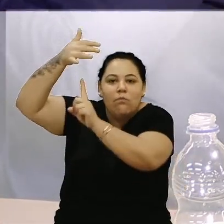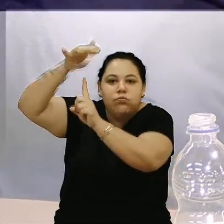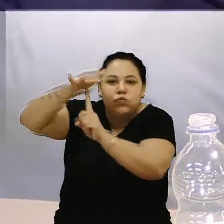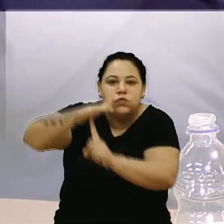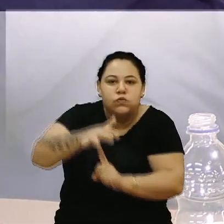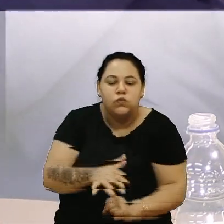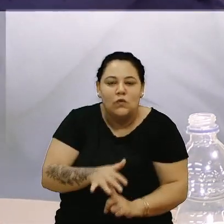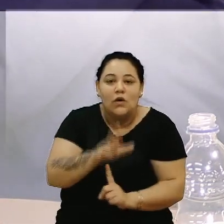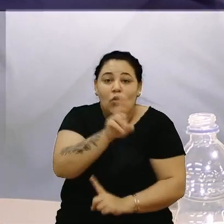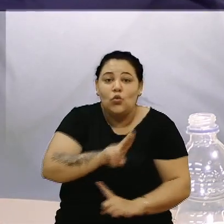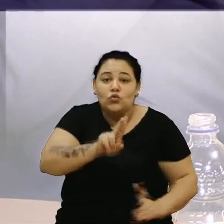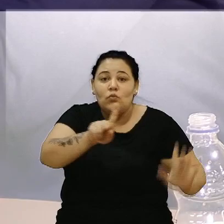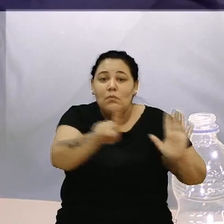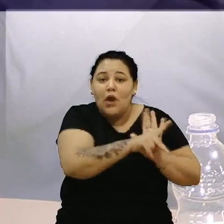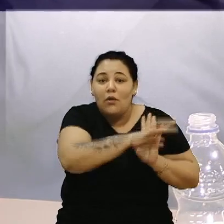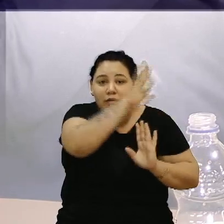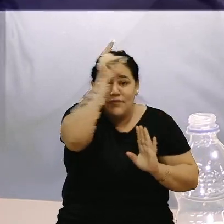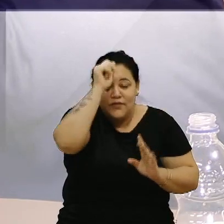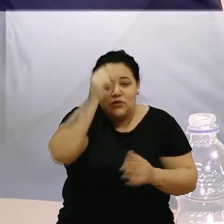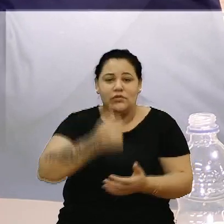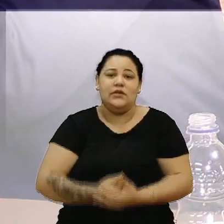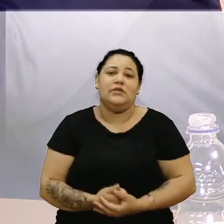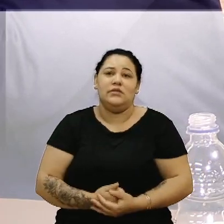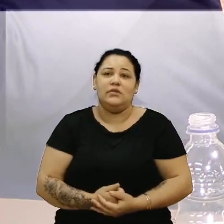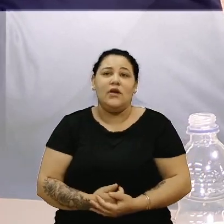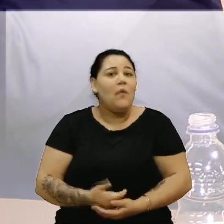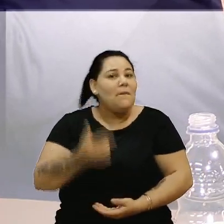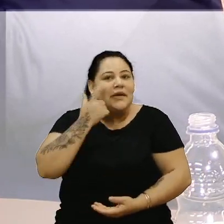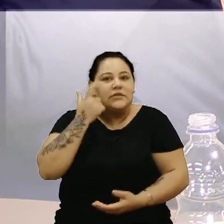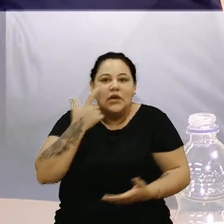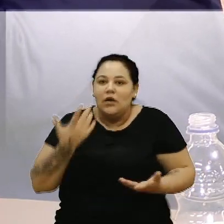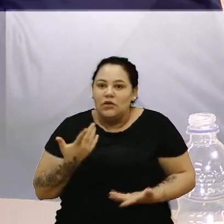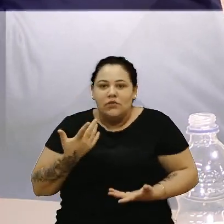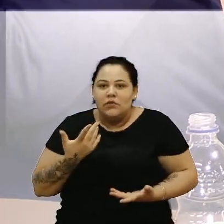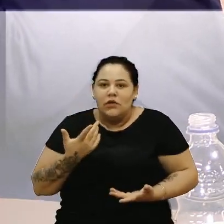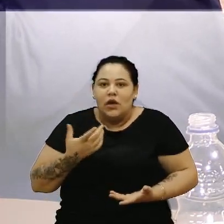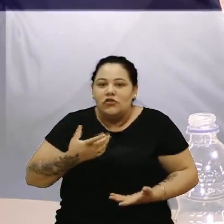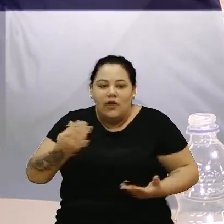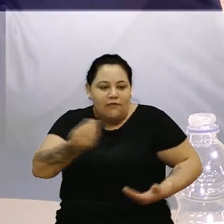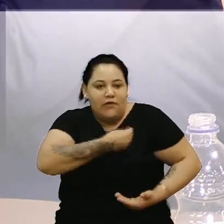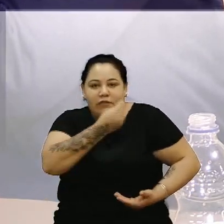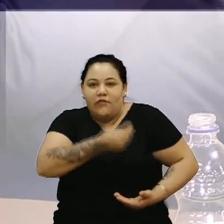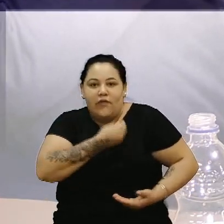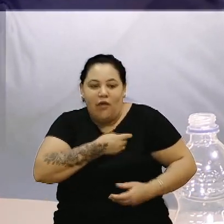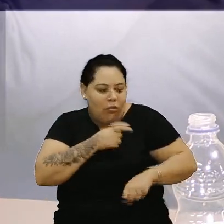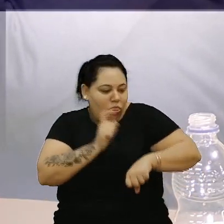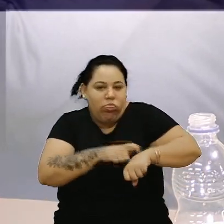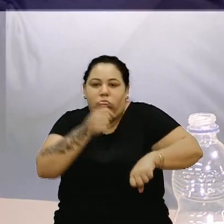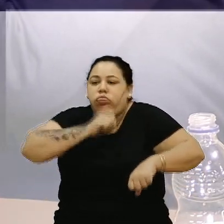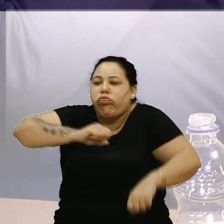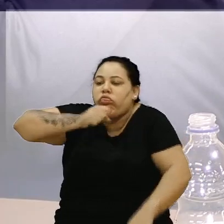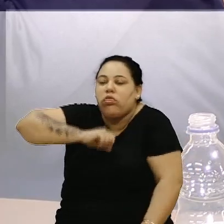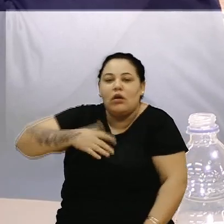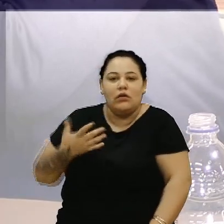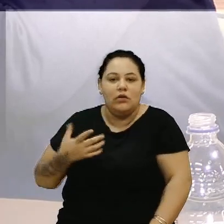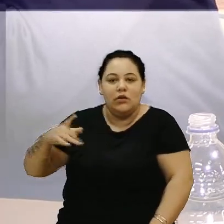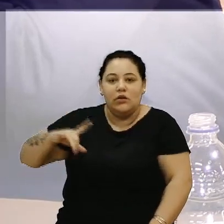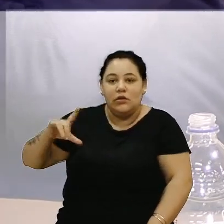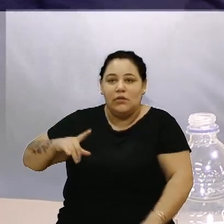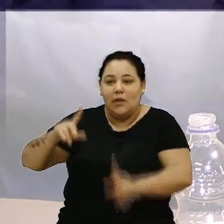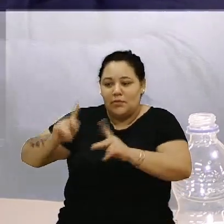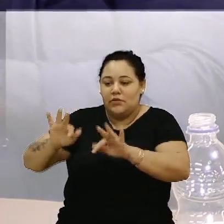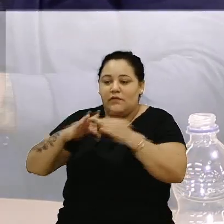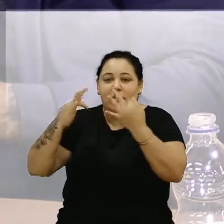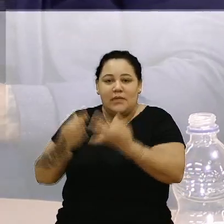uso da prefeitura. Sabe, eu fico pensando, a gente está no tempo das cavernas. Teve uma pessoa lá em Santa Lúcia Piaí, uma família que me contatou, e